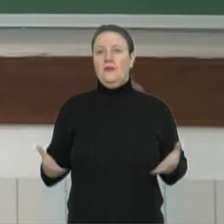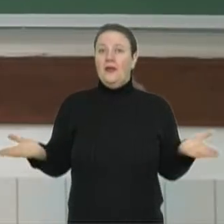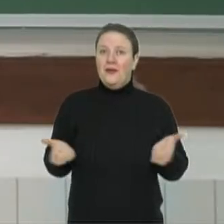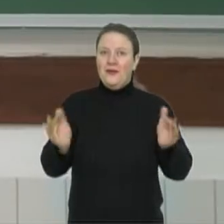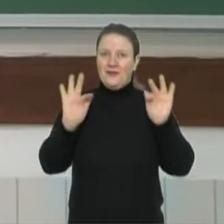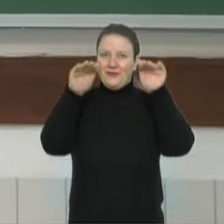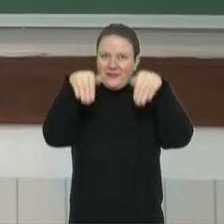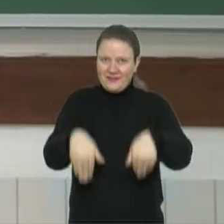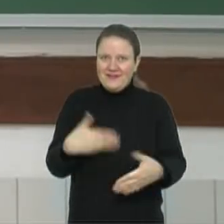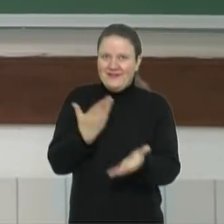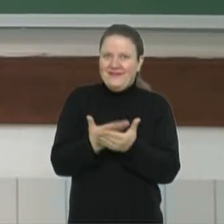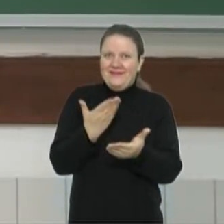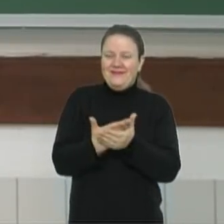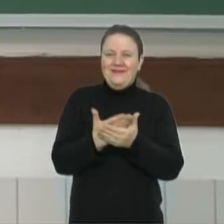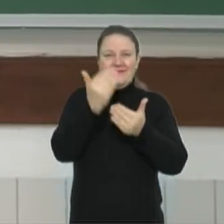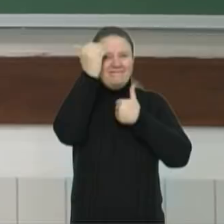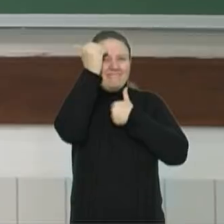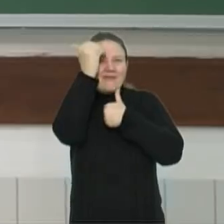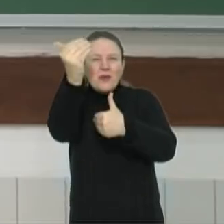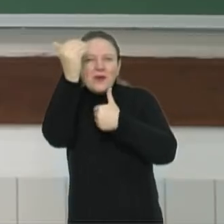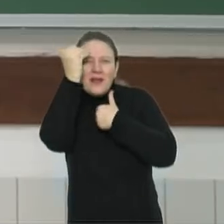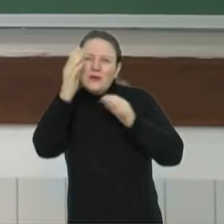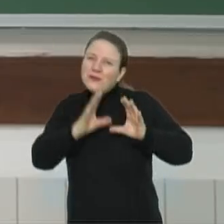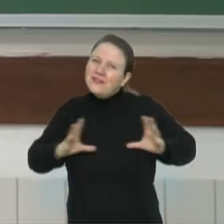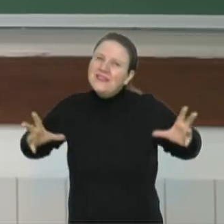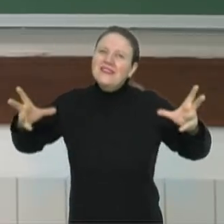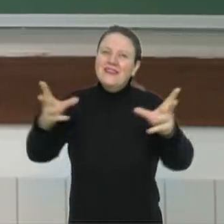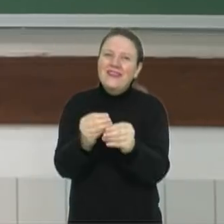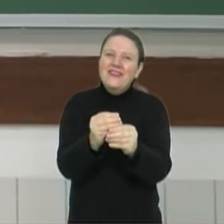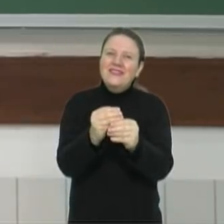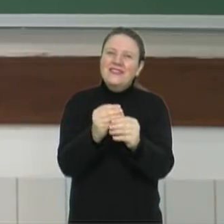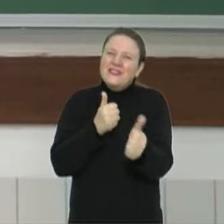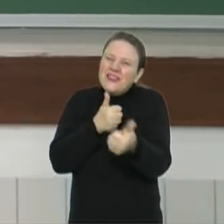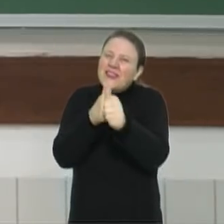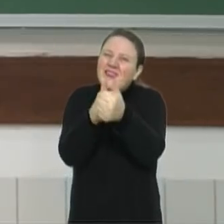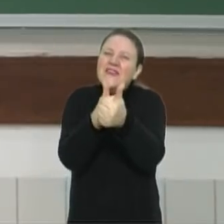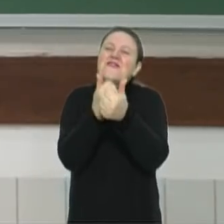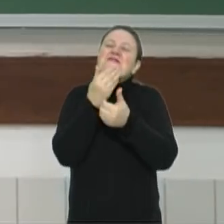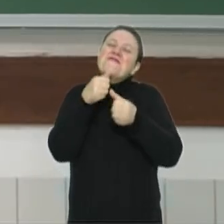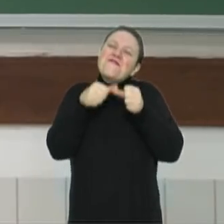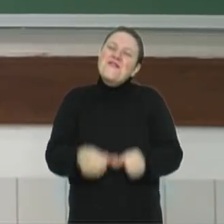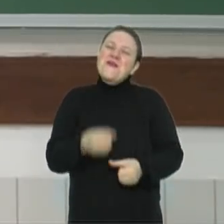nossa aula aqui, então. Muito obrigado por terem acompanhado e fiquem bem!